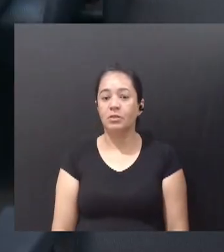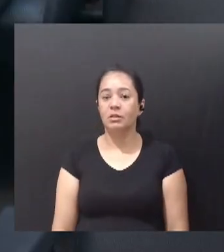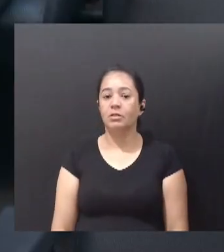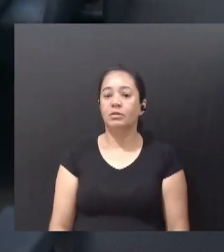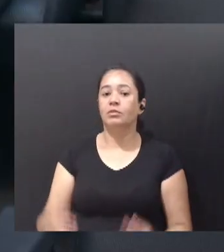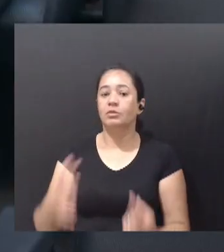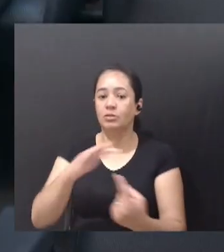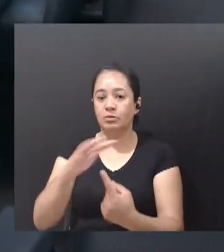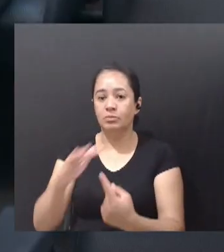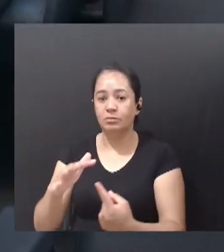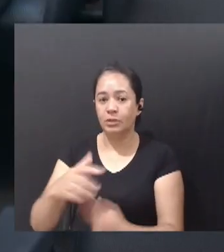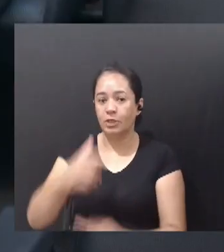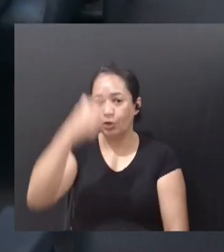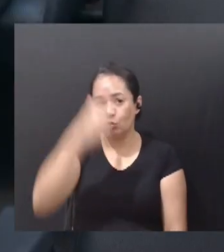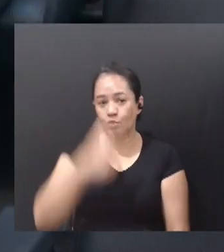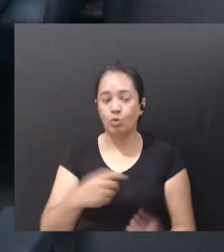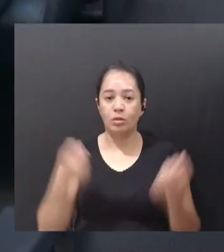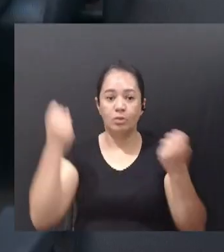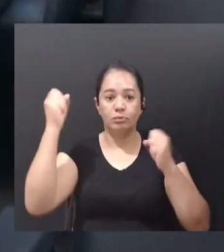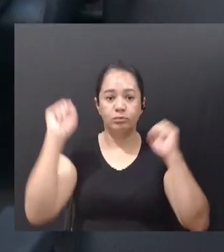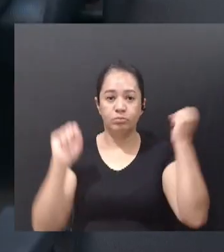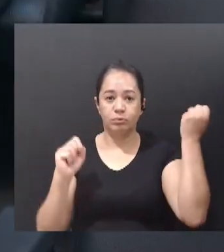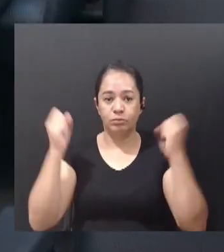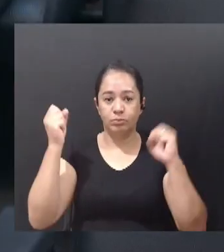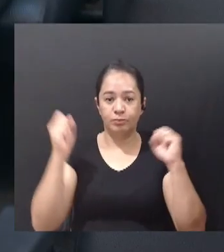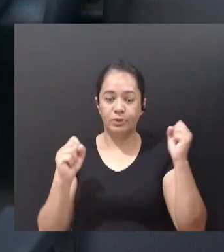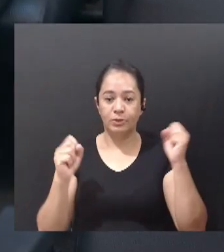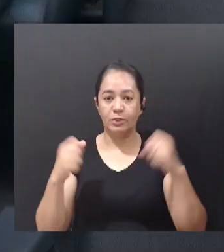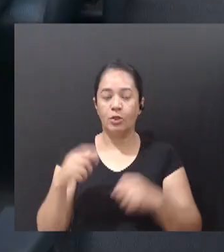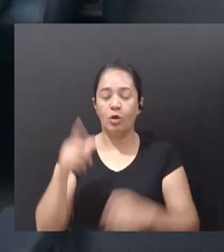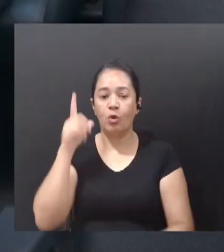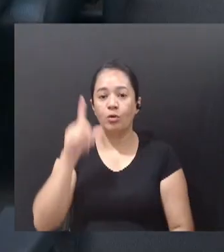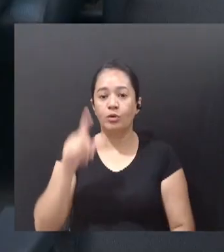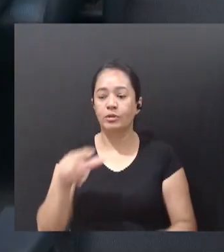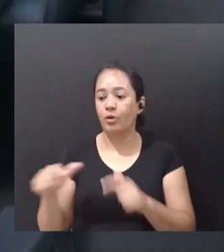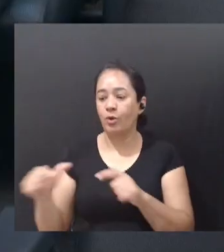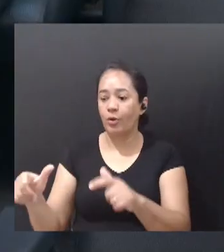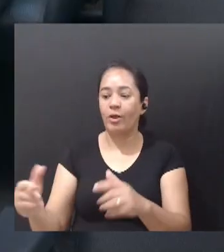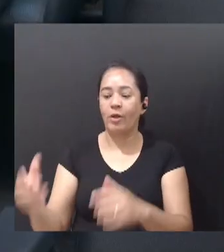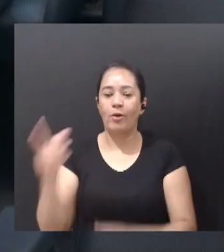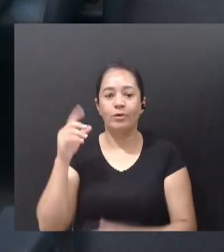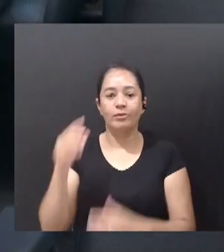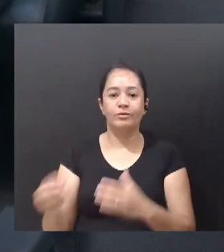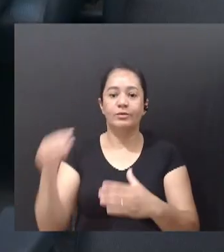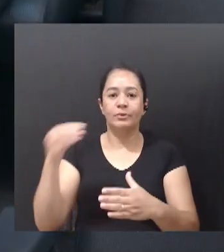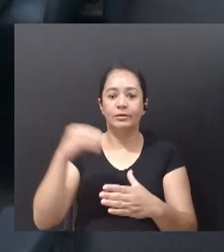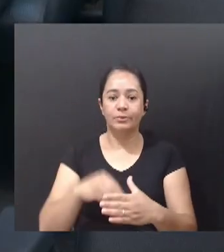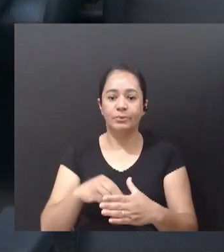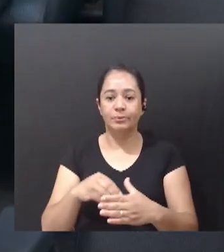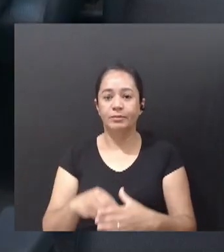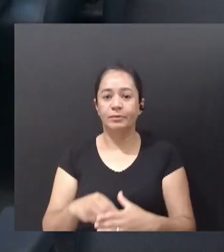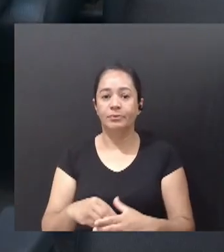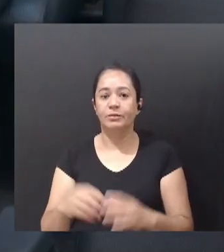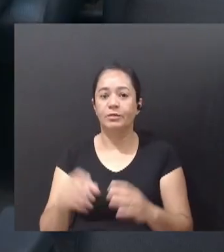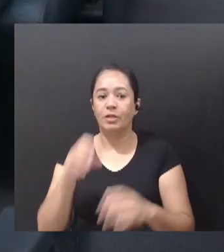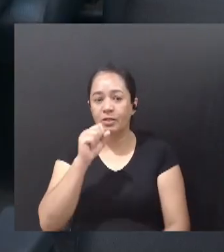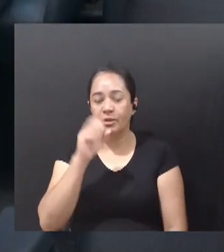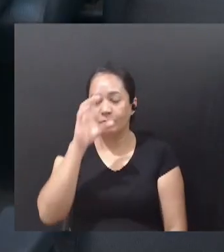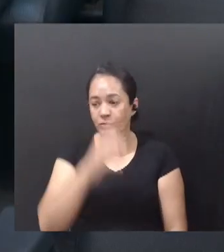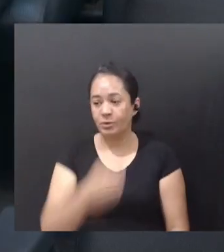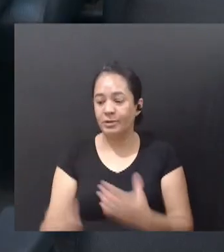sou da educação física, eu consegui colocar o território, né, do fim de semana no parque como